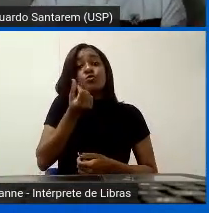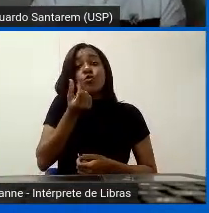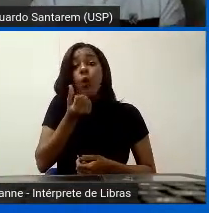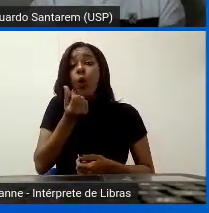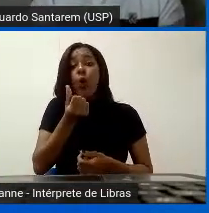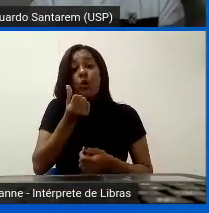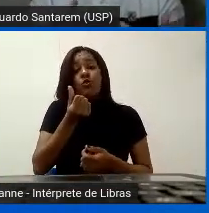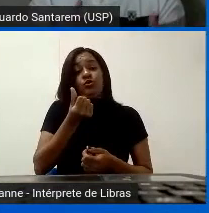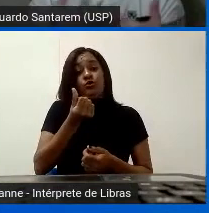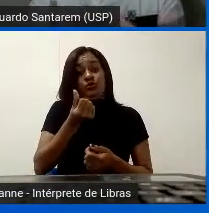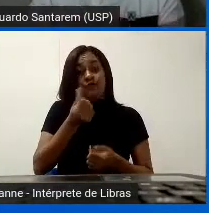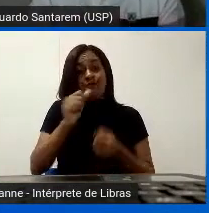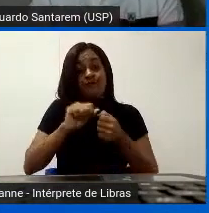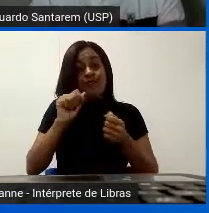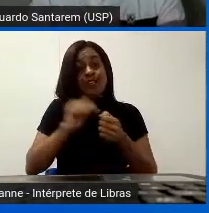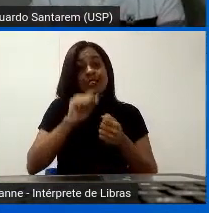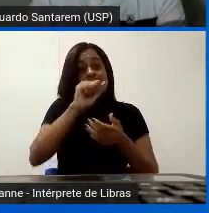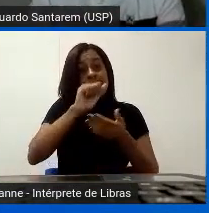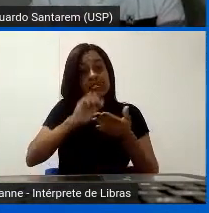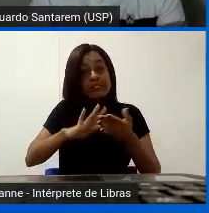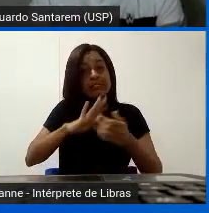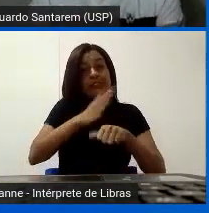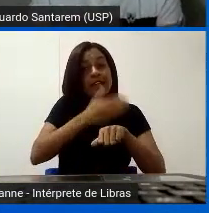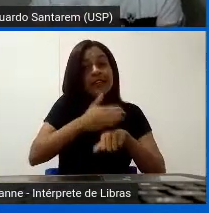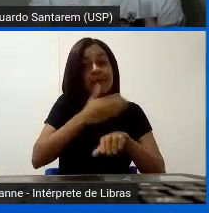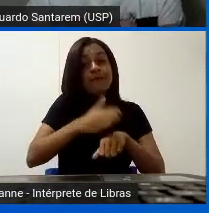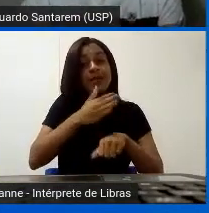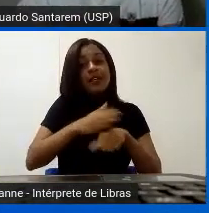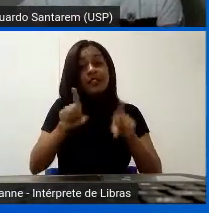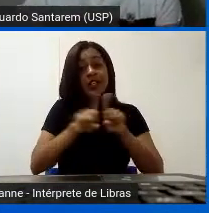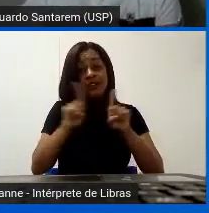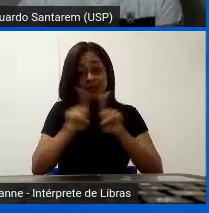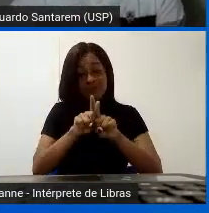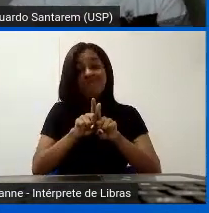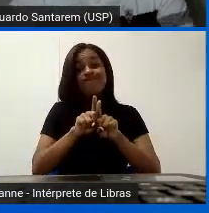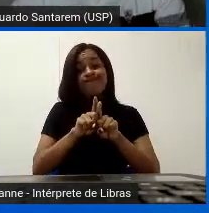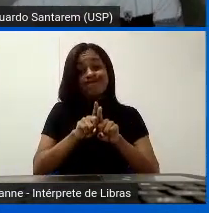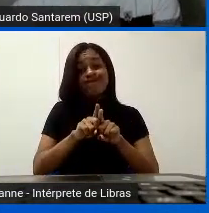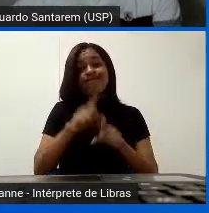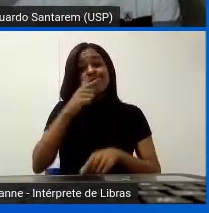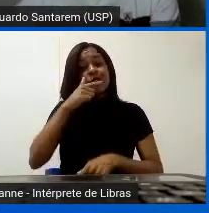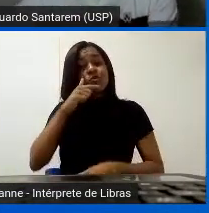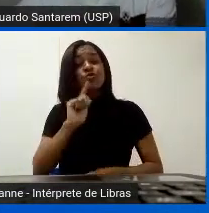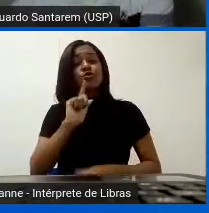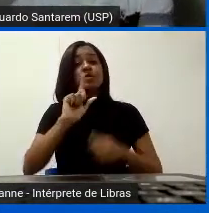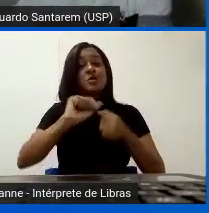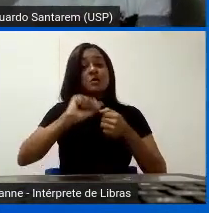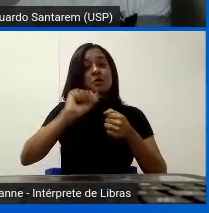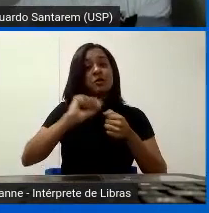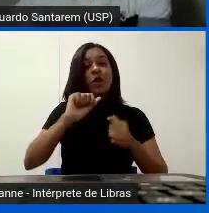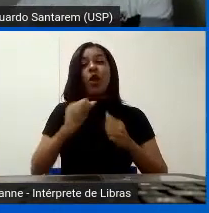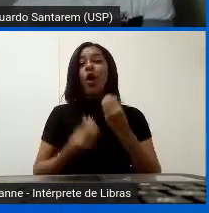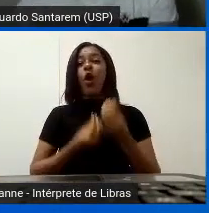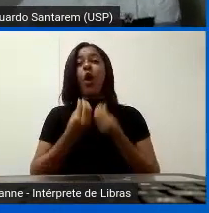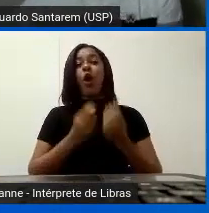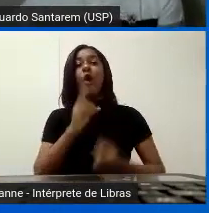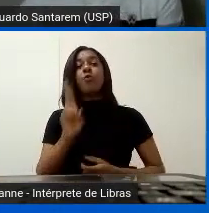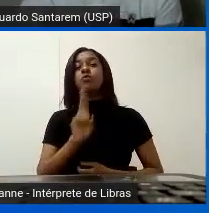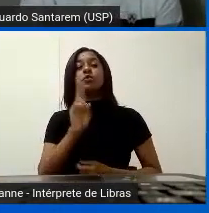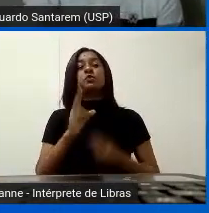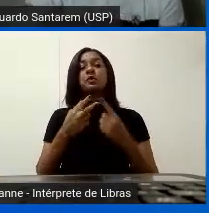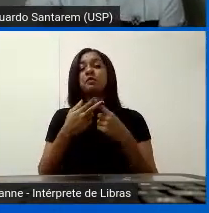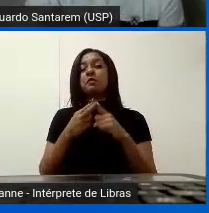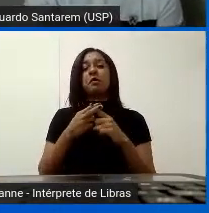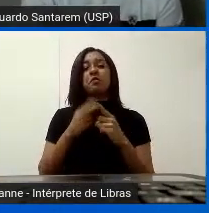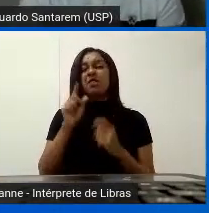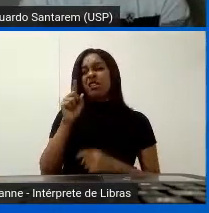trazer para atividade para o aluno e eu consigo fazer Talvez né como que eu desperte como que eu uso é a ferramenta que ele tá querendo usar o